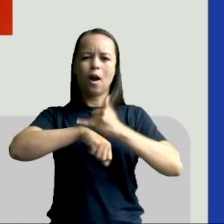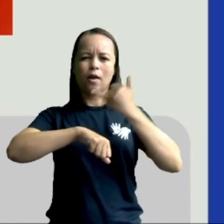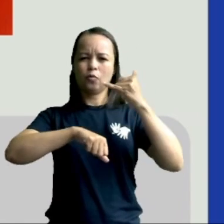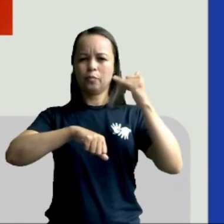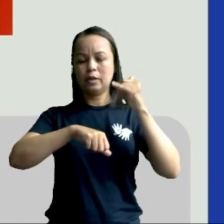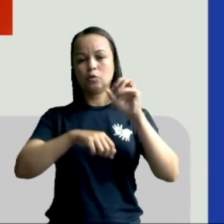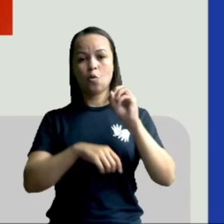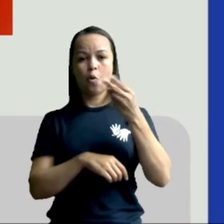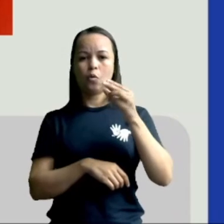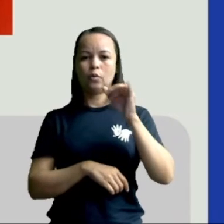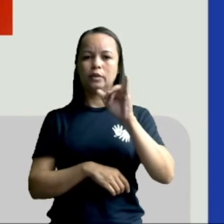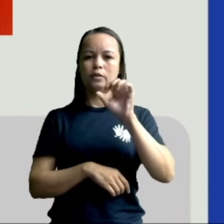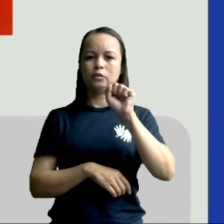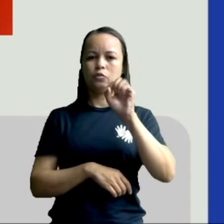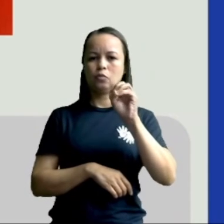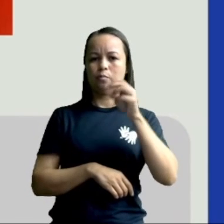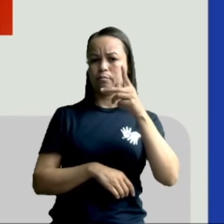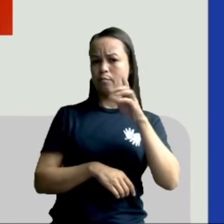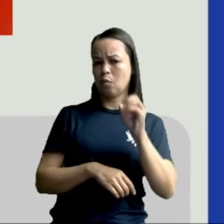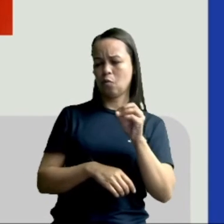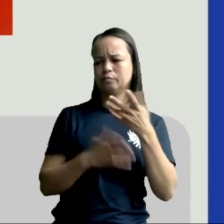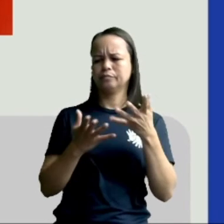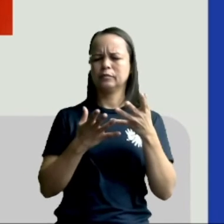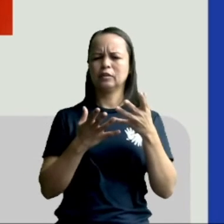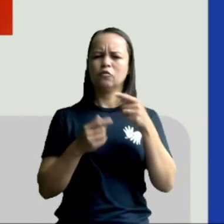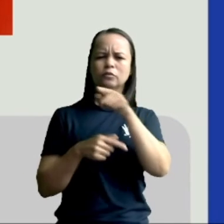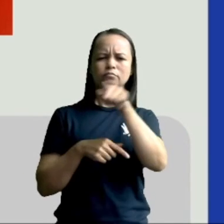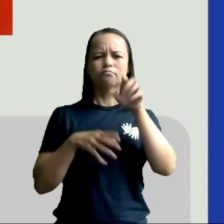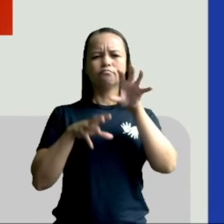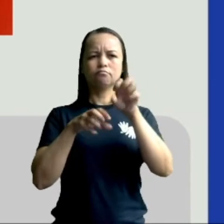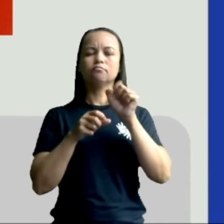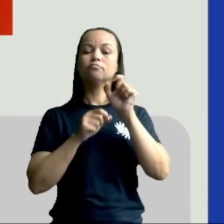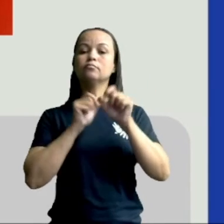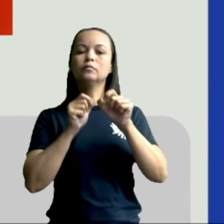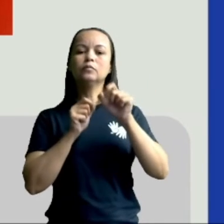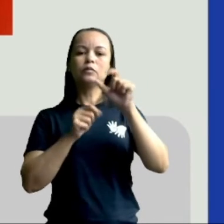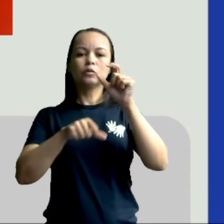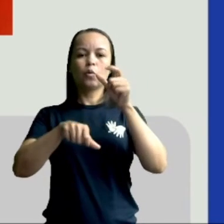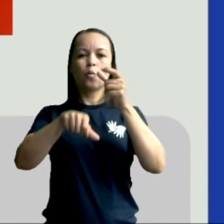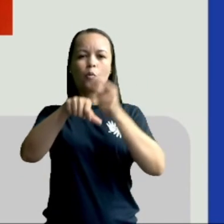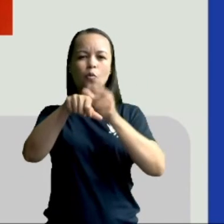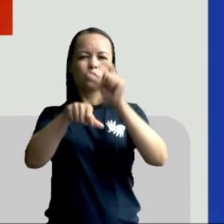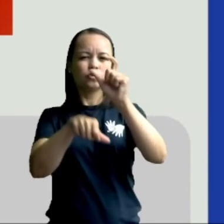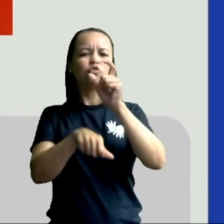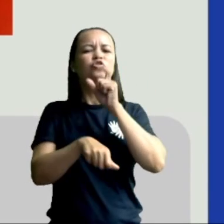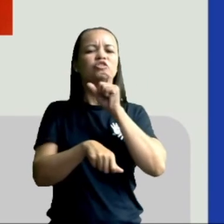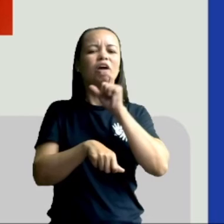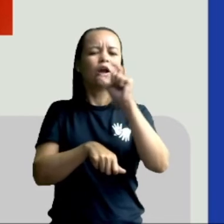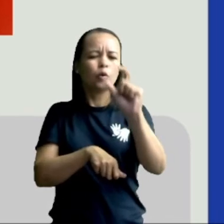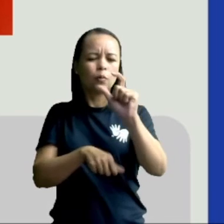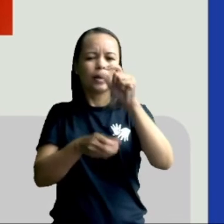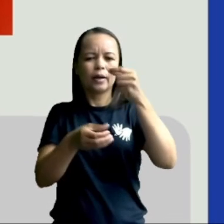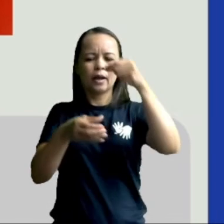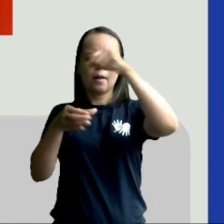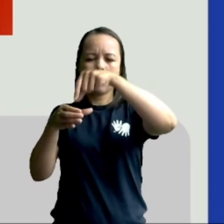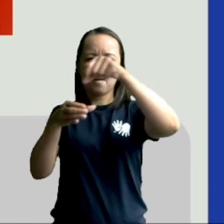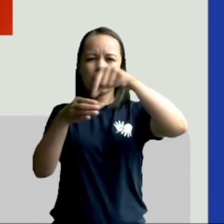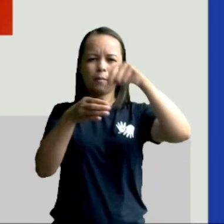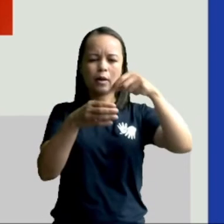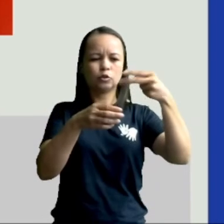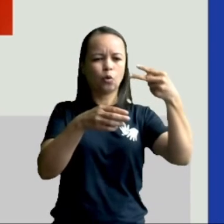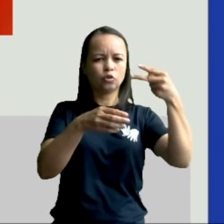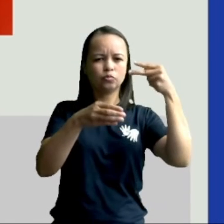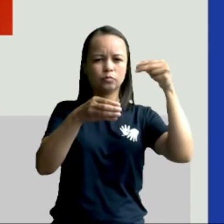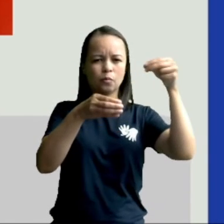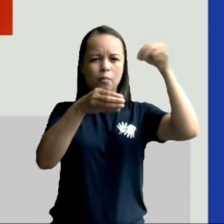cubos de gelo e vão colocar 1 ou 2 cubos de gelo em cada um desses recipientes. E vão deixar lá por um tempo,